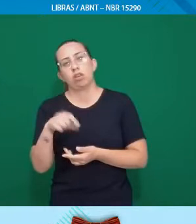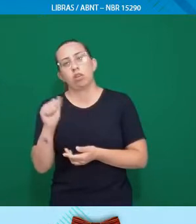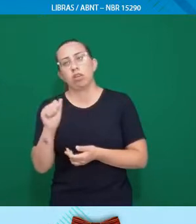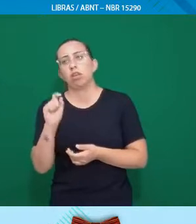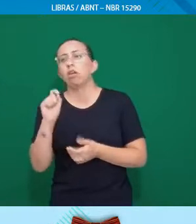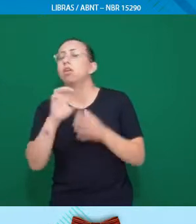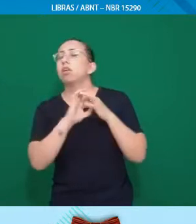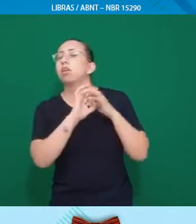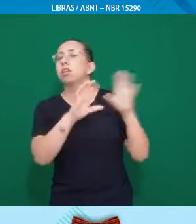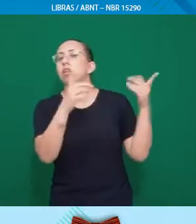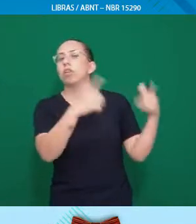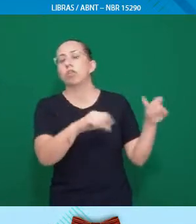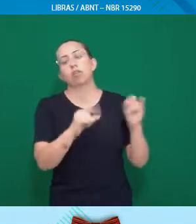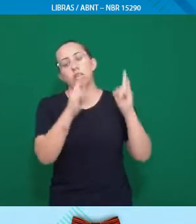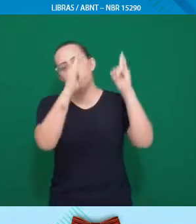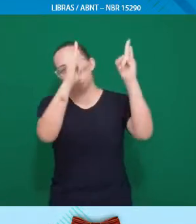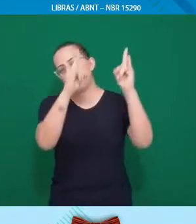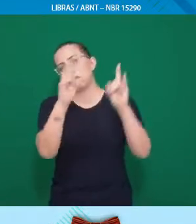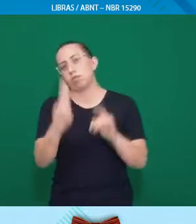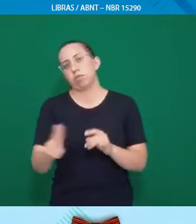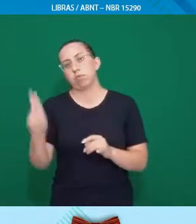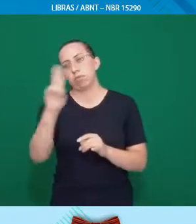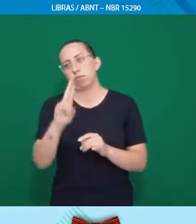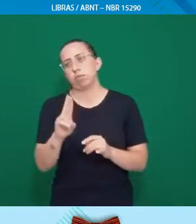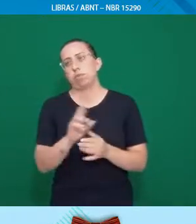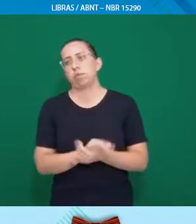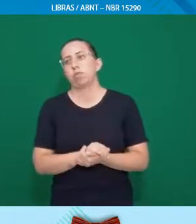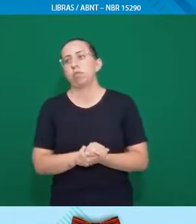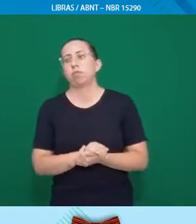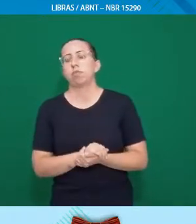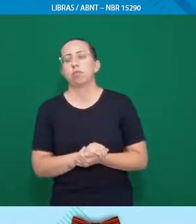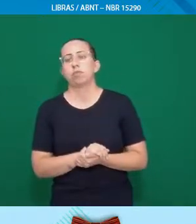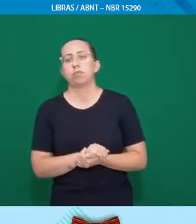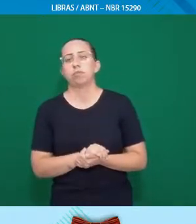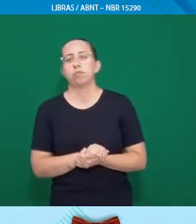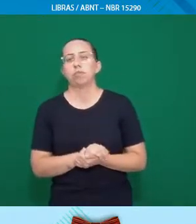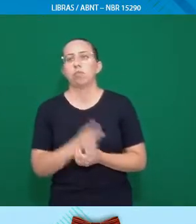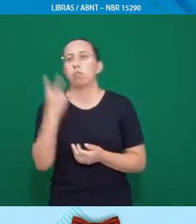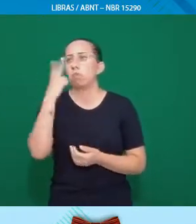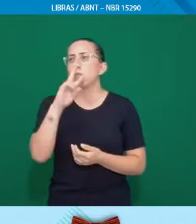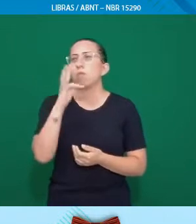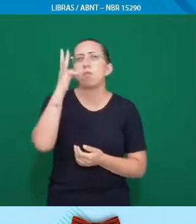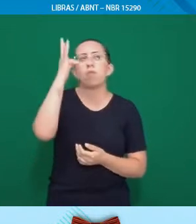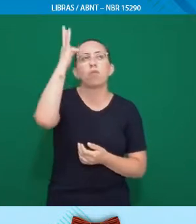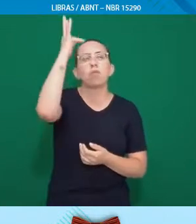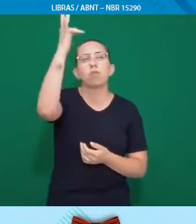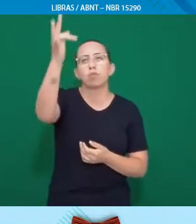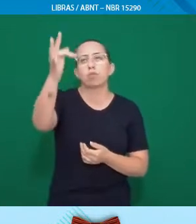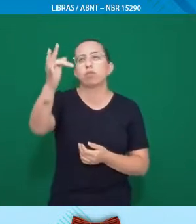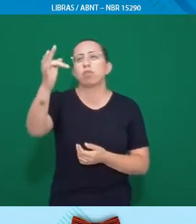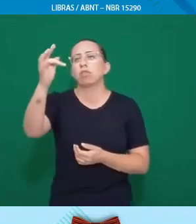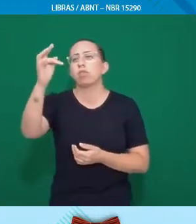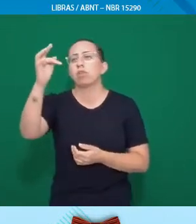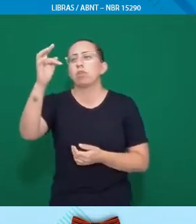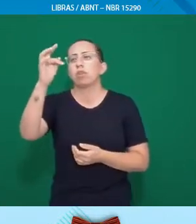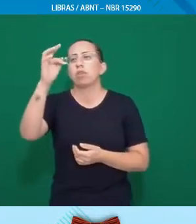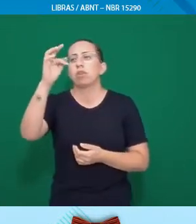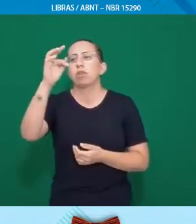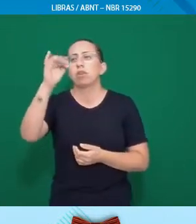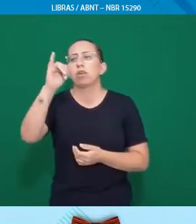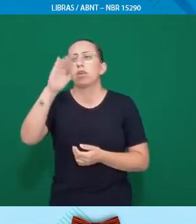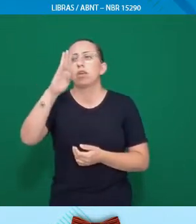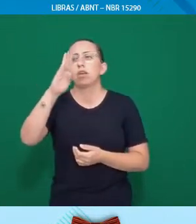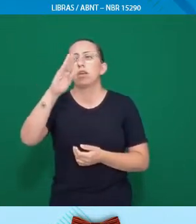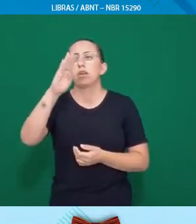então na visão isso não a visão olhar e para frente na visão olhar